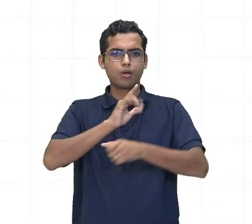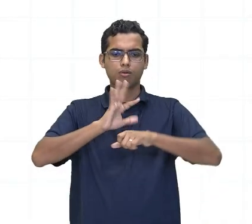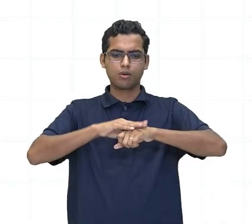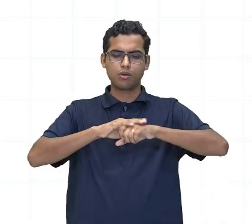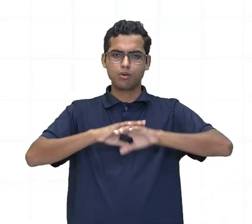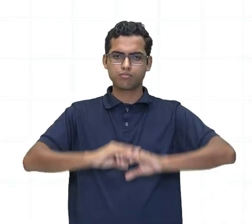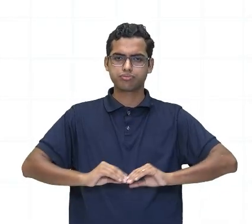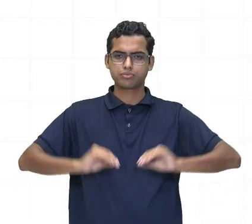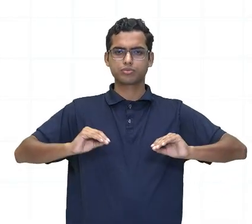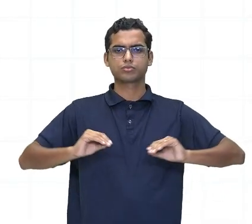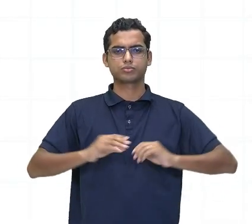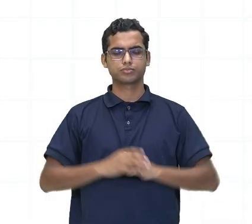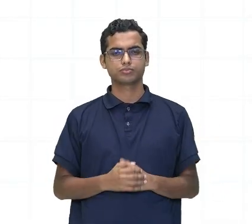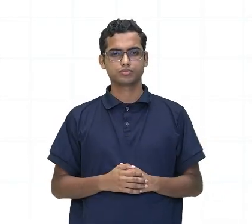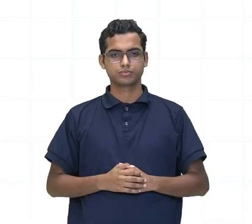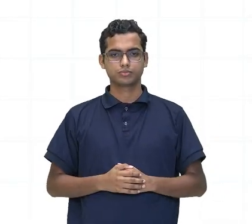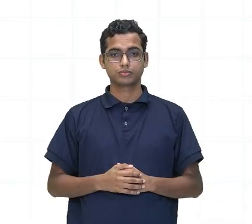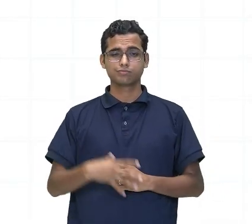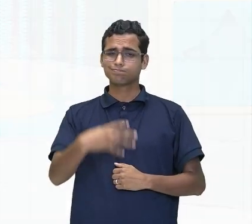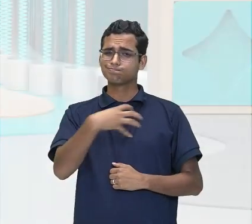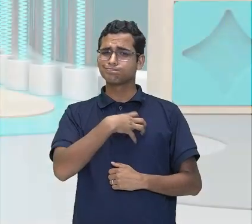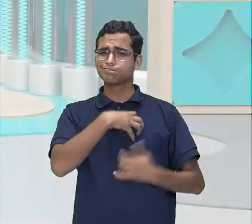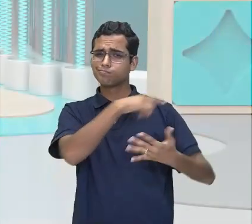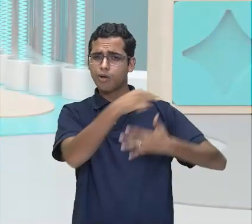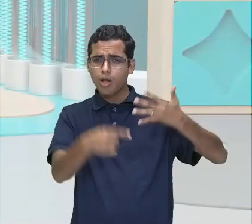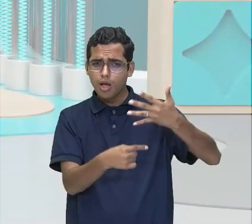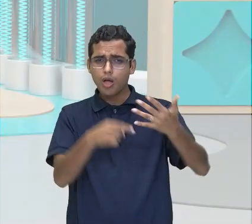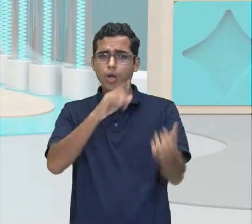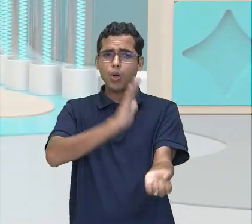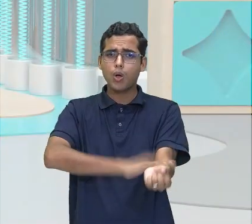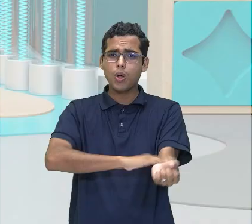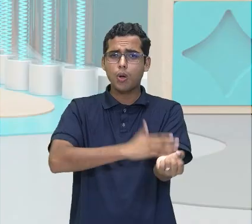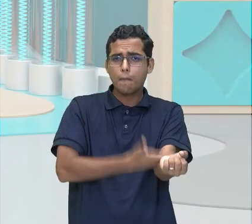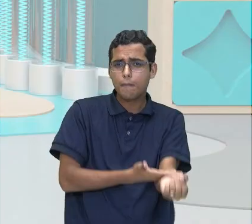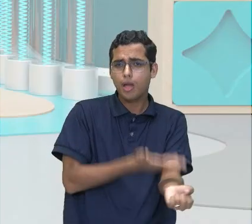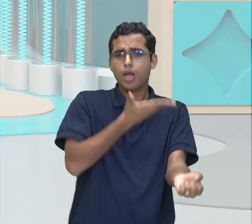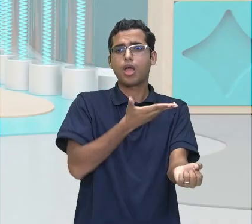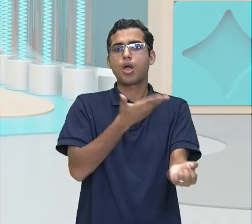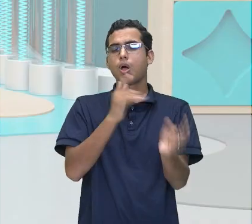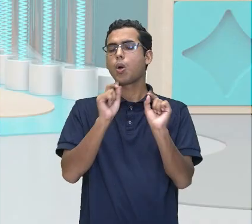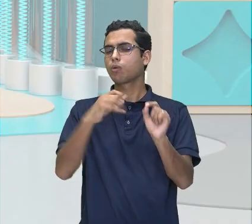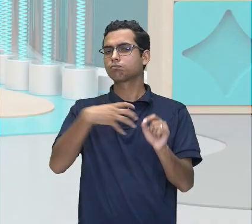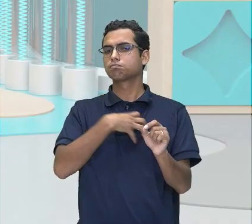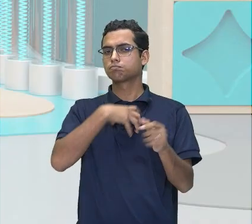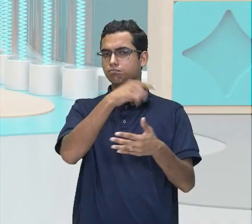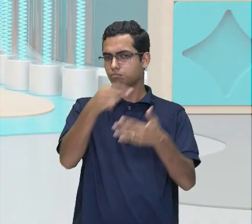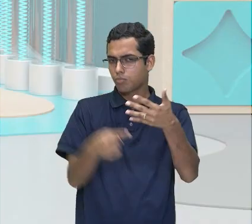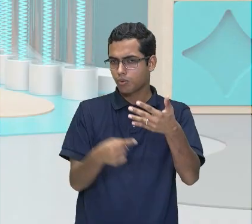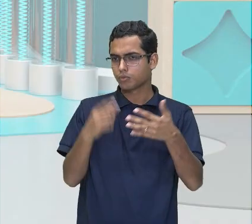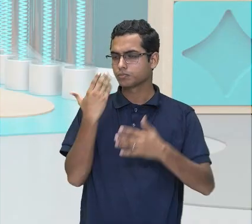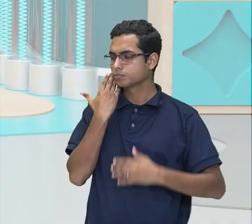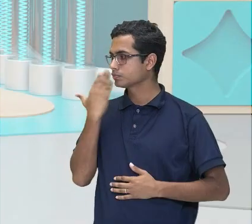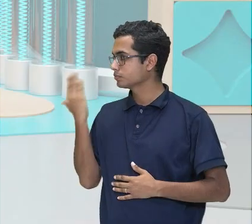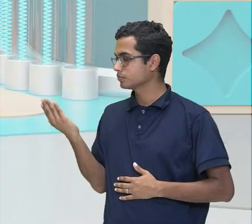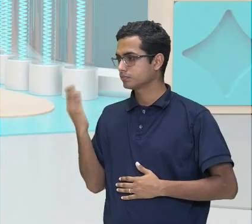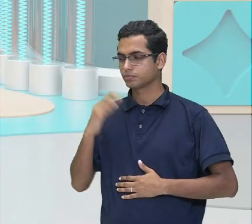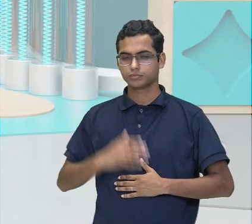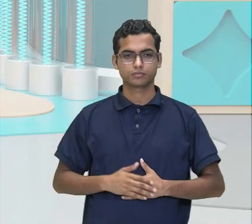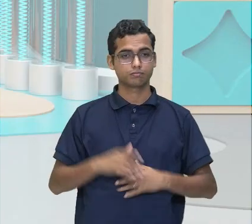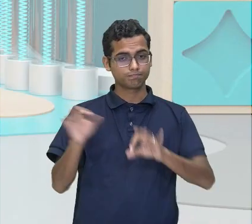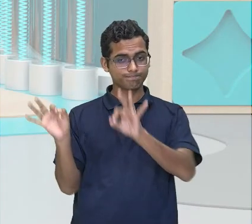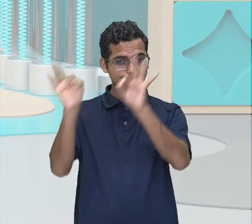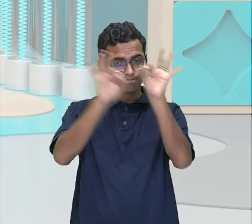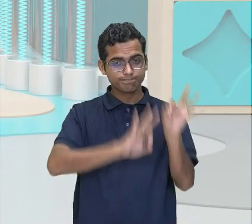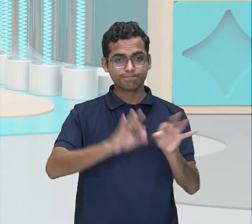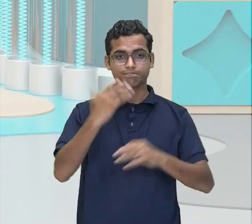podem desencadear, aí, que podem indicar o surgimento da hipertensão arterial. E os sintomas são esses que aparecem